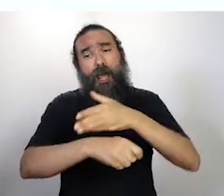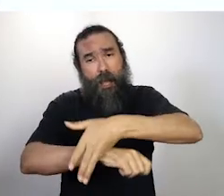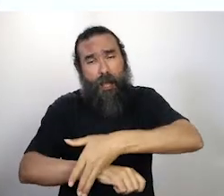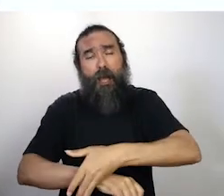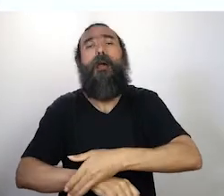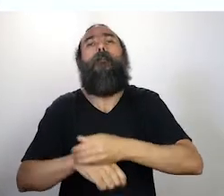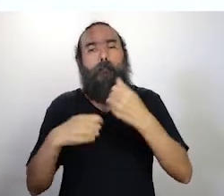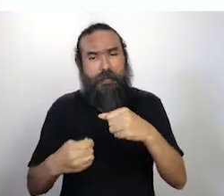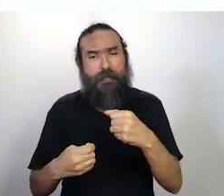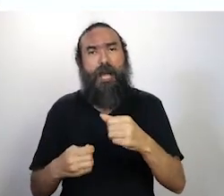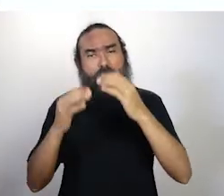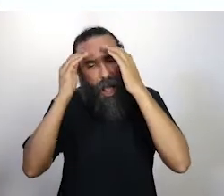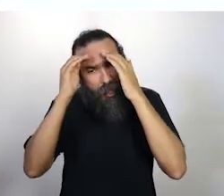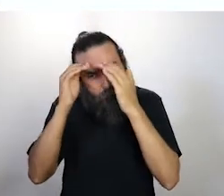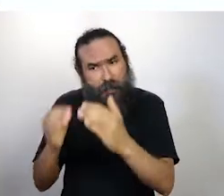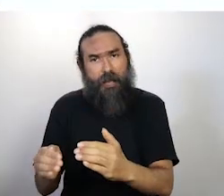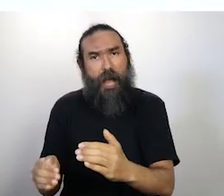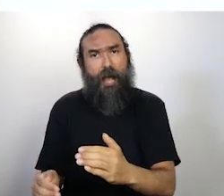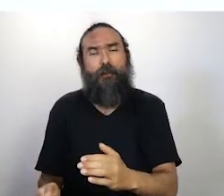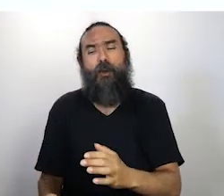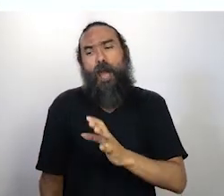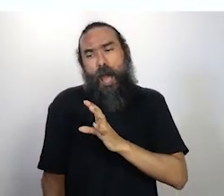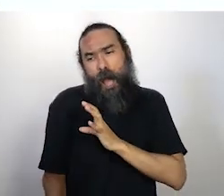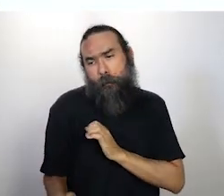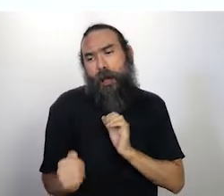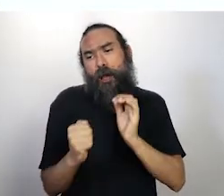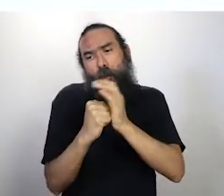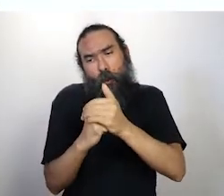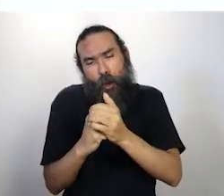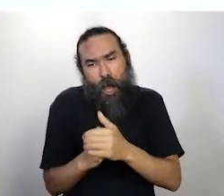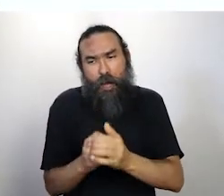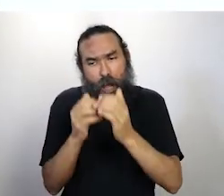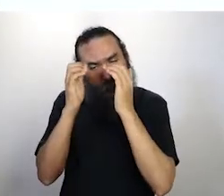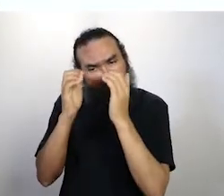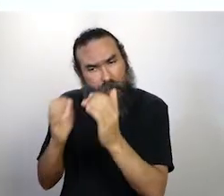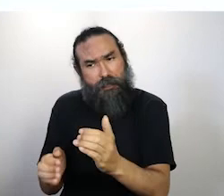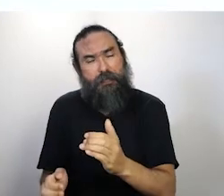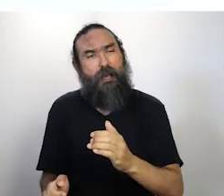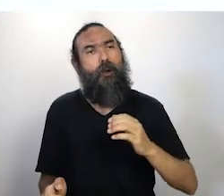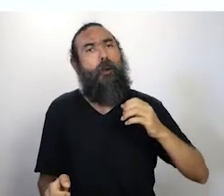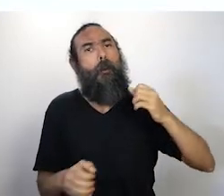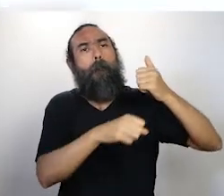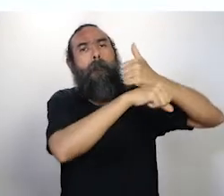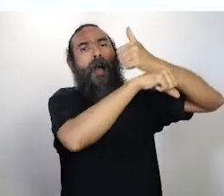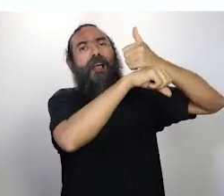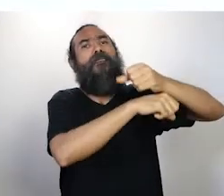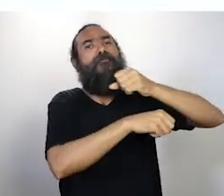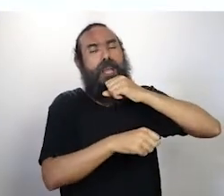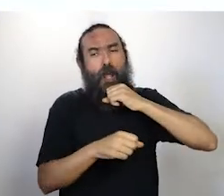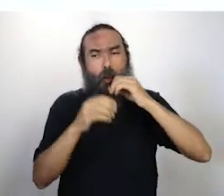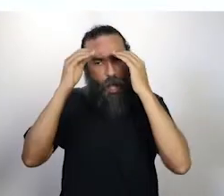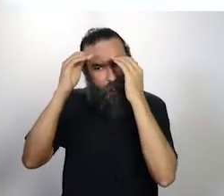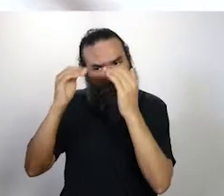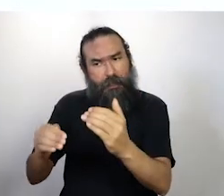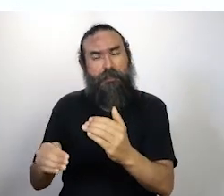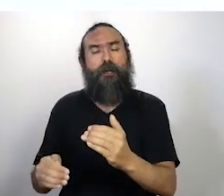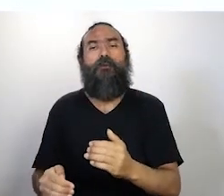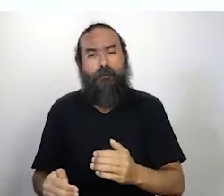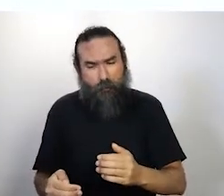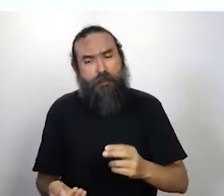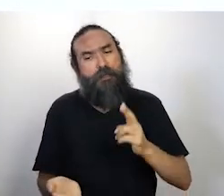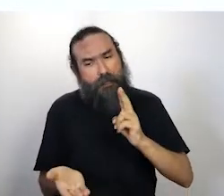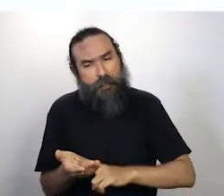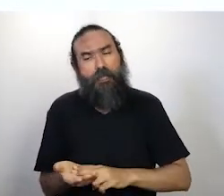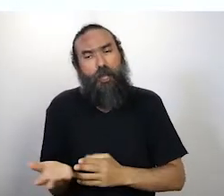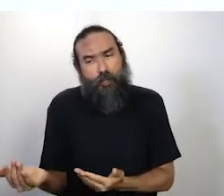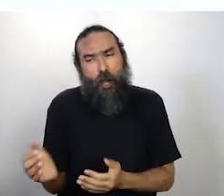seja respeitado, e que seja amado, que seja acompanhado pelos mais velhos, acompanhado onde ele quiser ir,